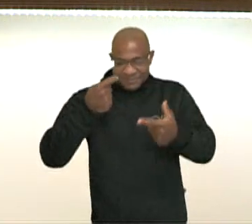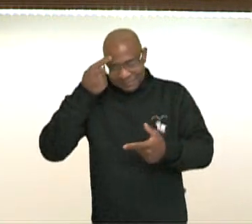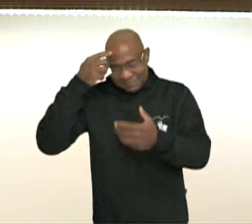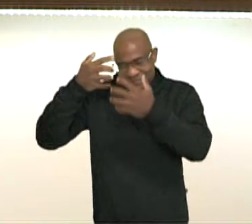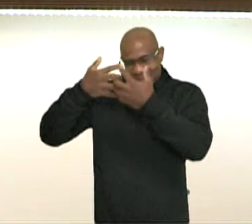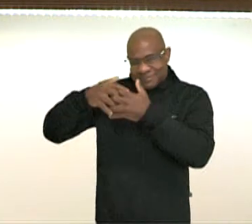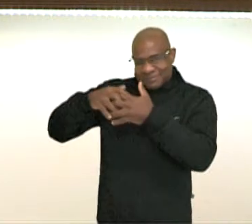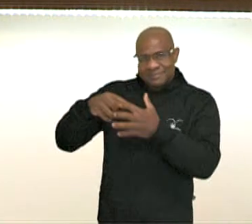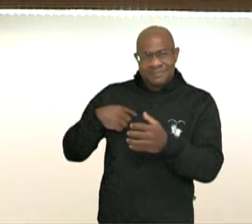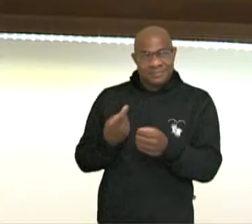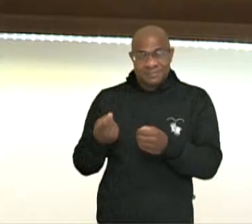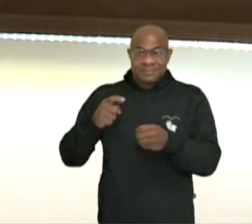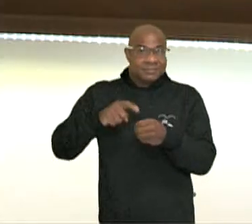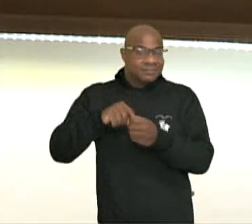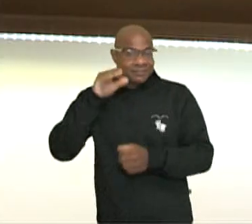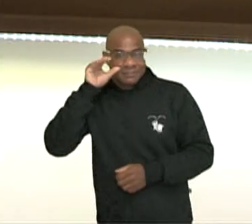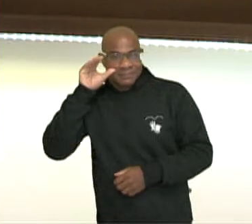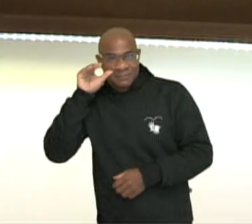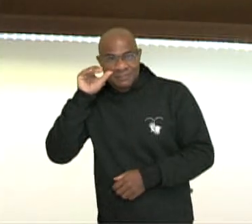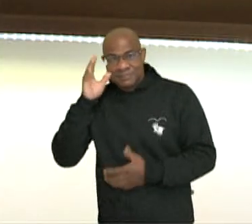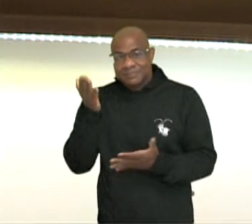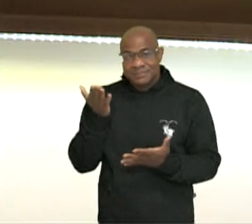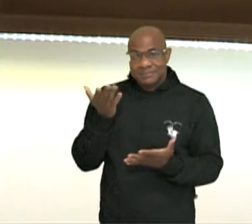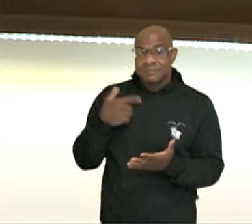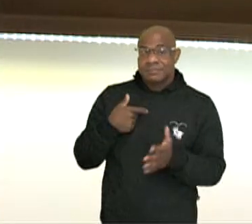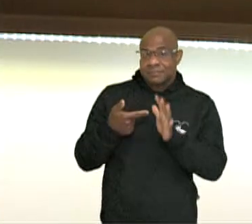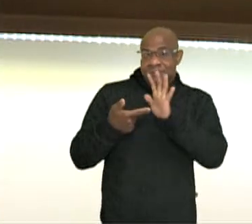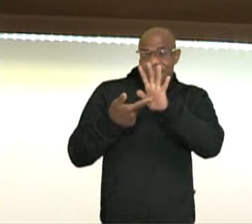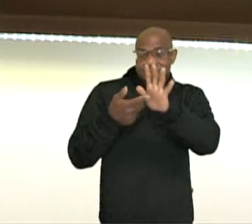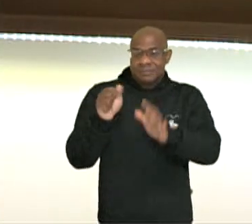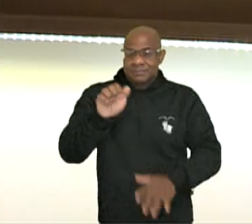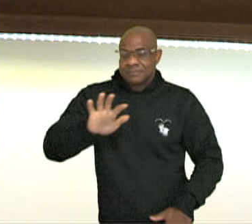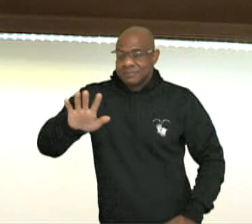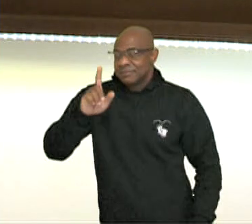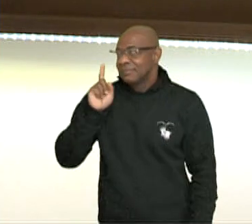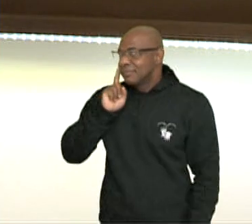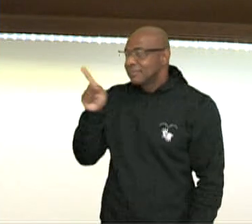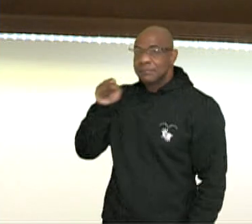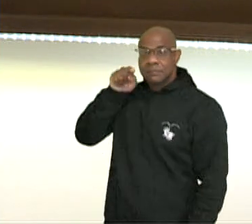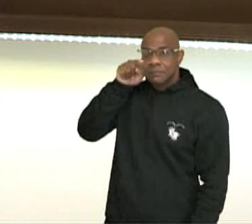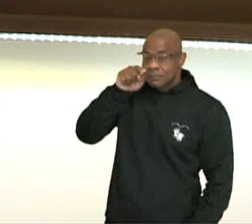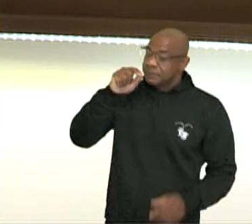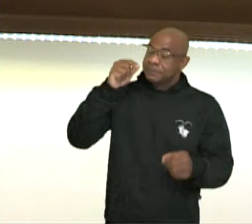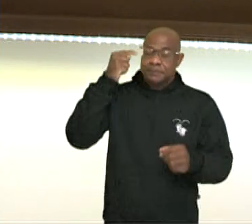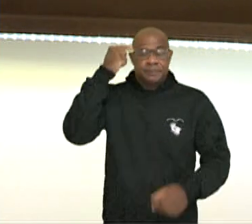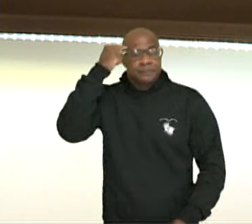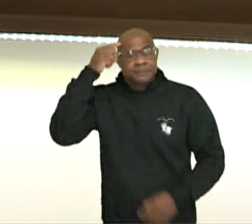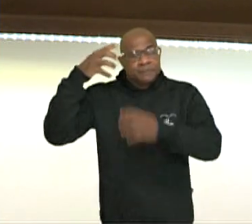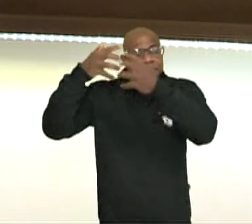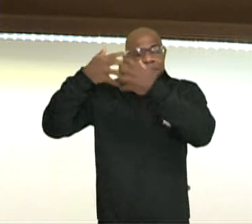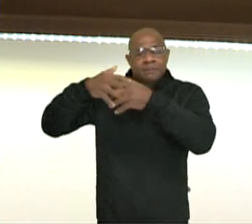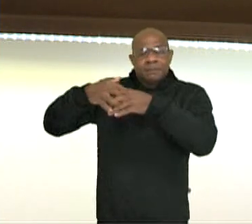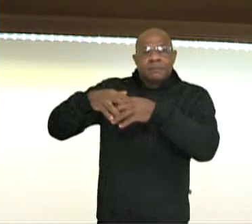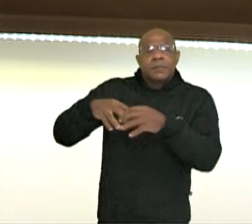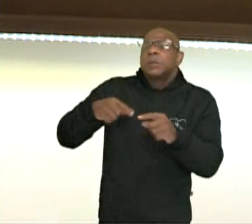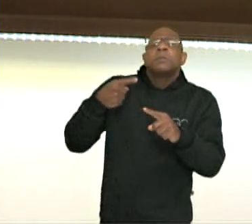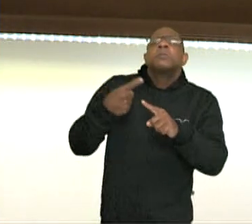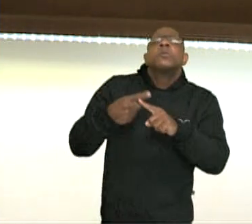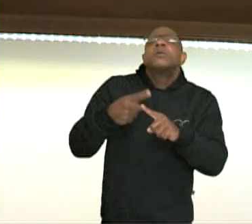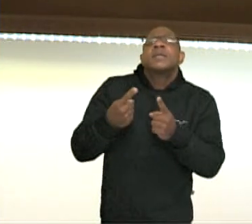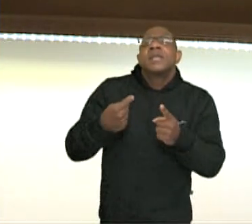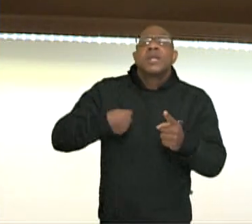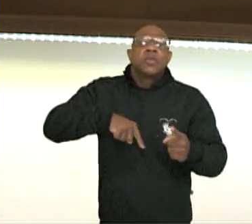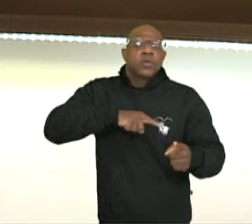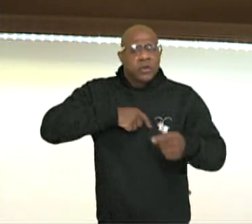pensar, eu volto curiosa. E eu propus essa imagem aqui para você pensar, né, sobre o porquê que